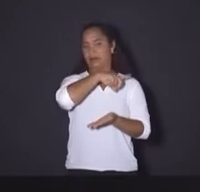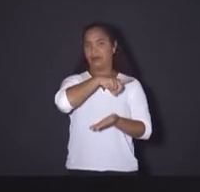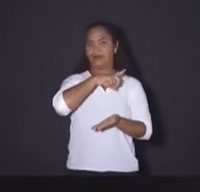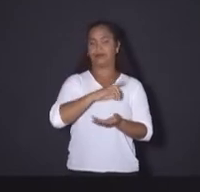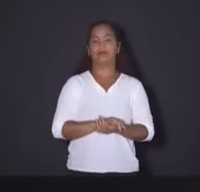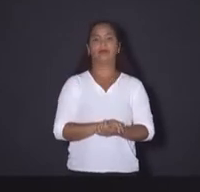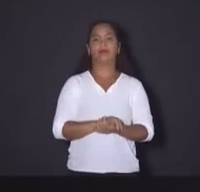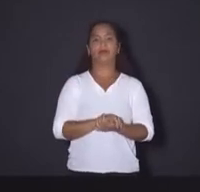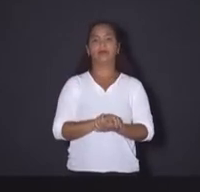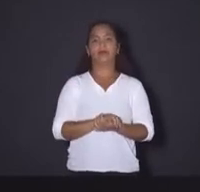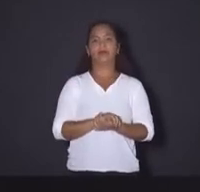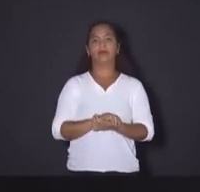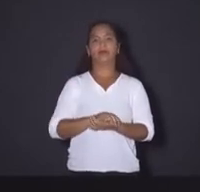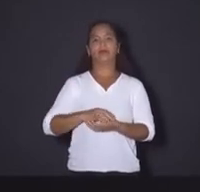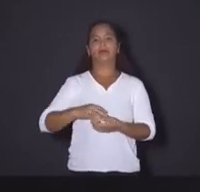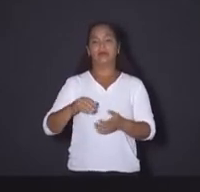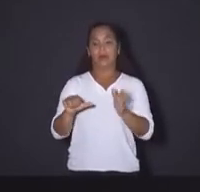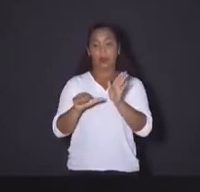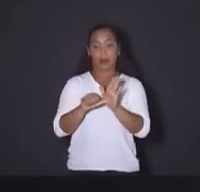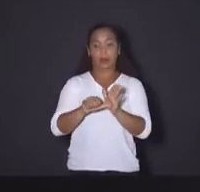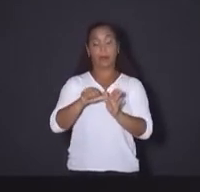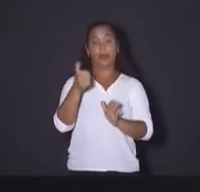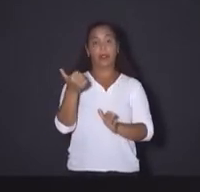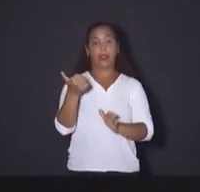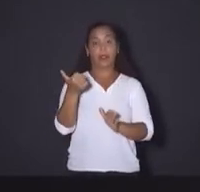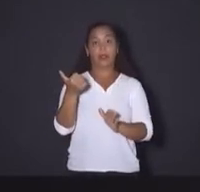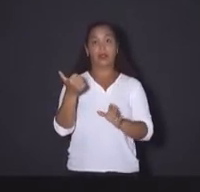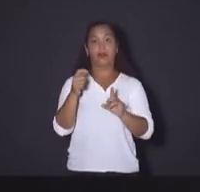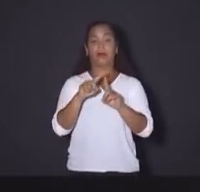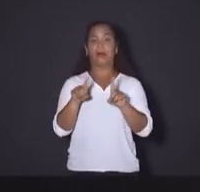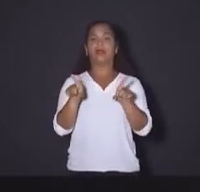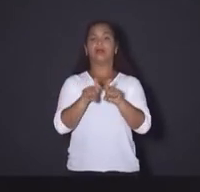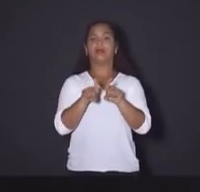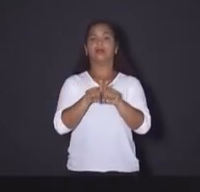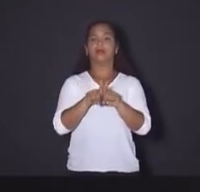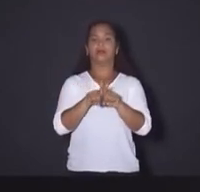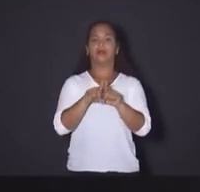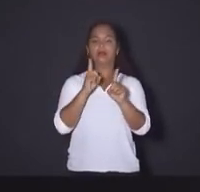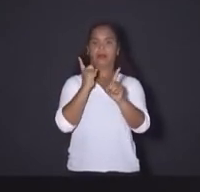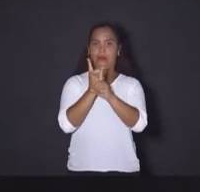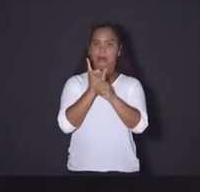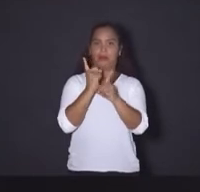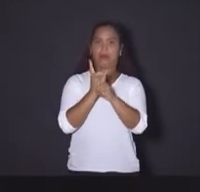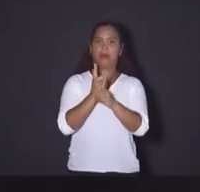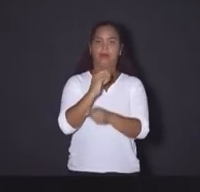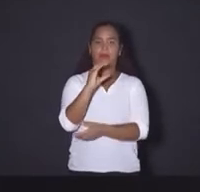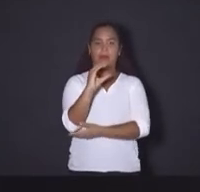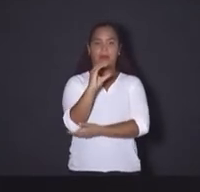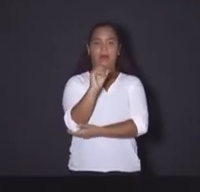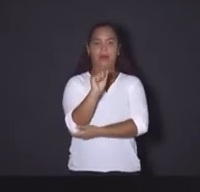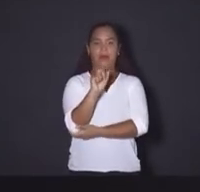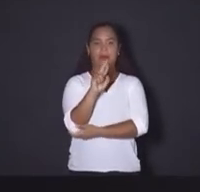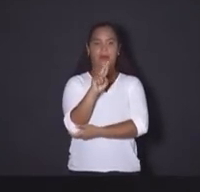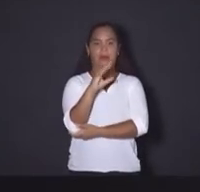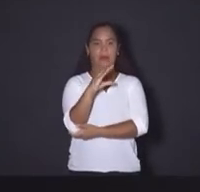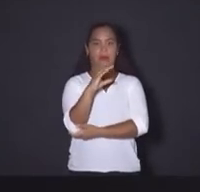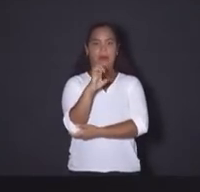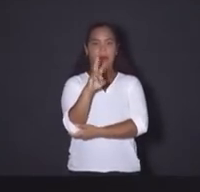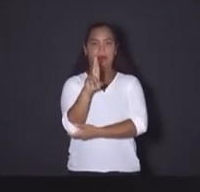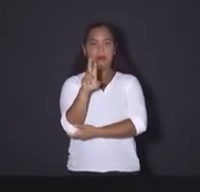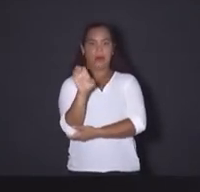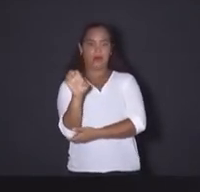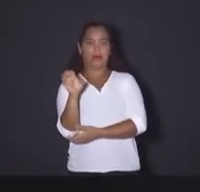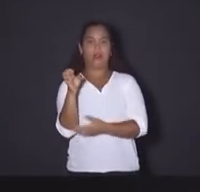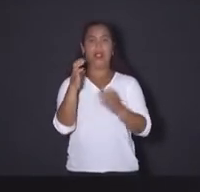Né? Então, esse foi o nosso primeiro. E aí eu encontrei no cárcere, nessa história do cárcere privado, do cárcere